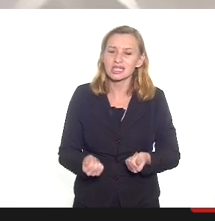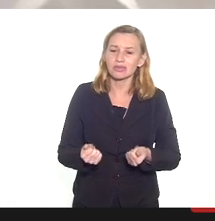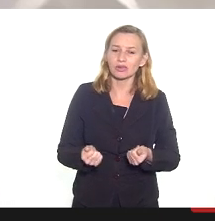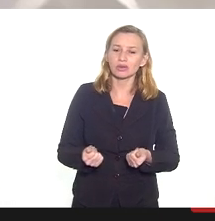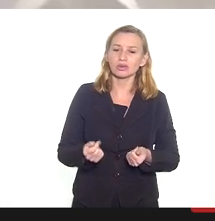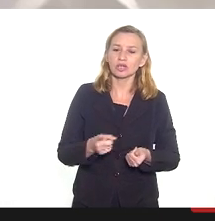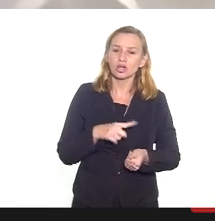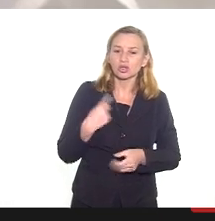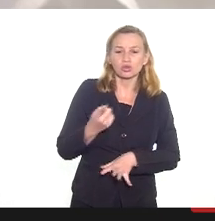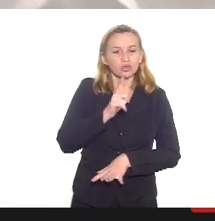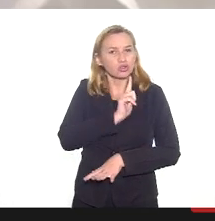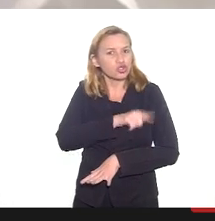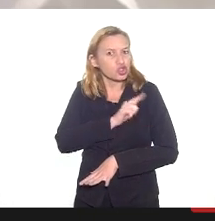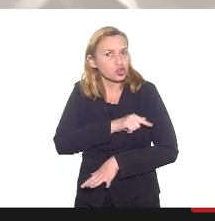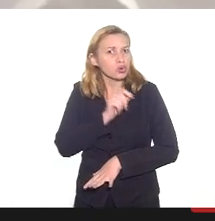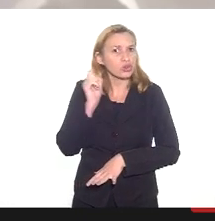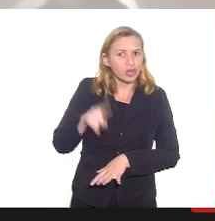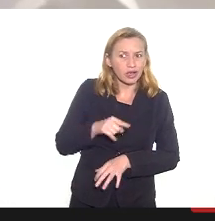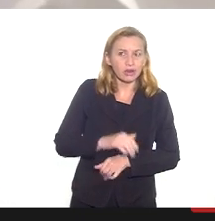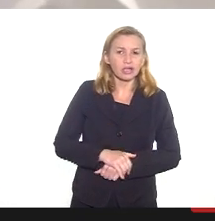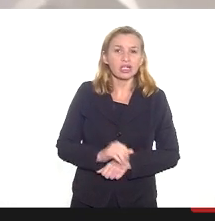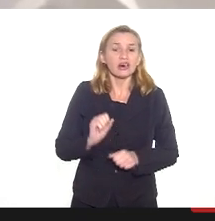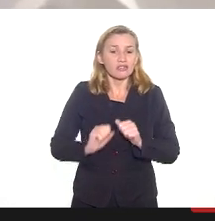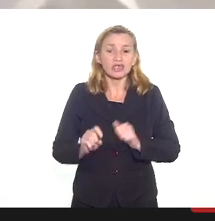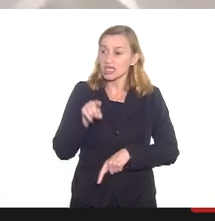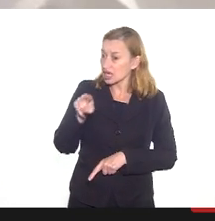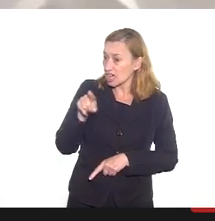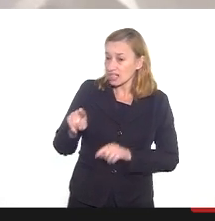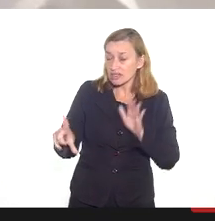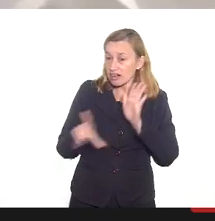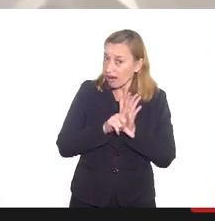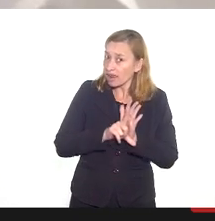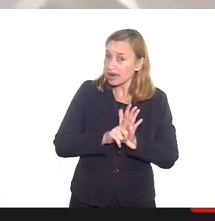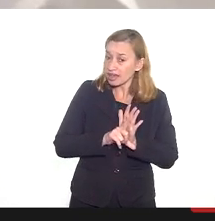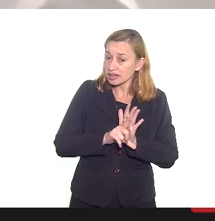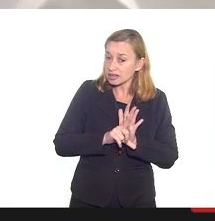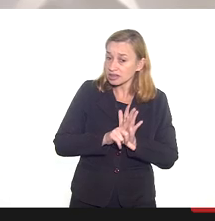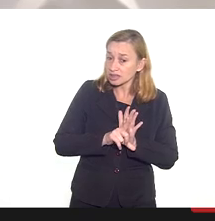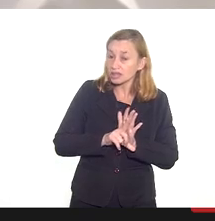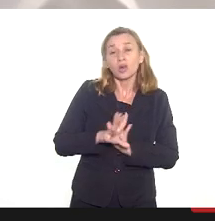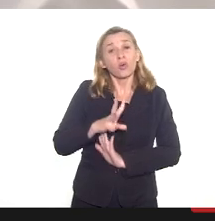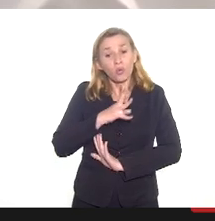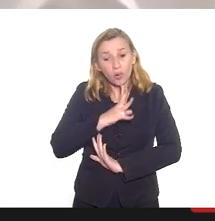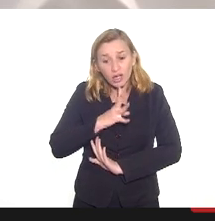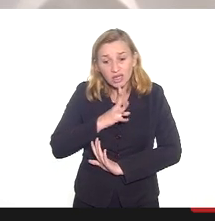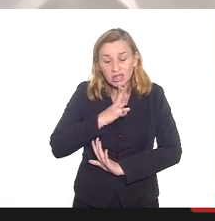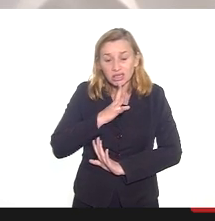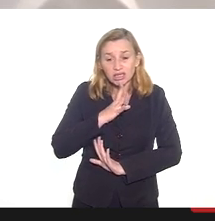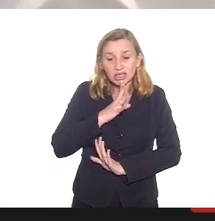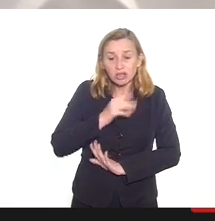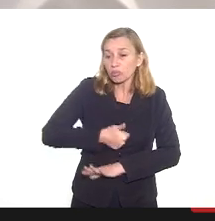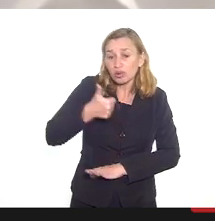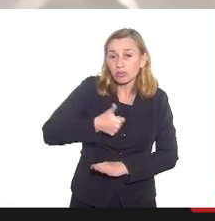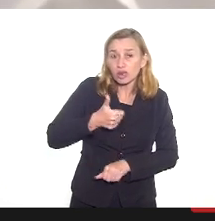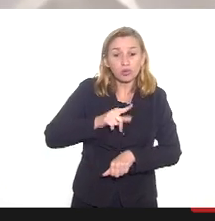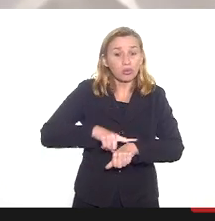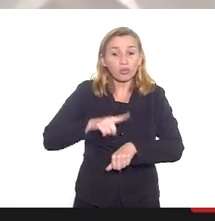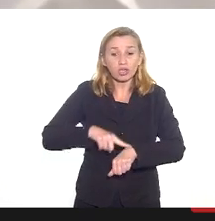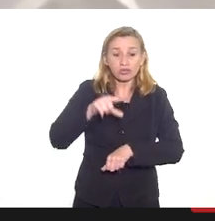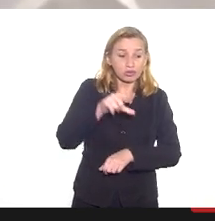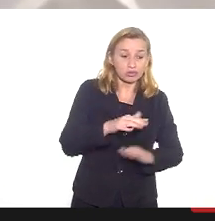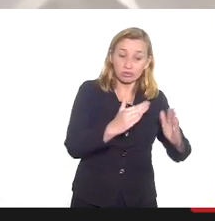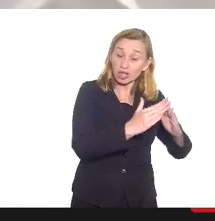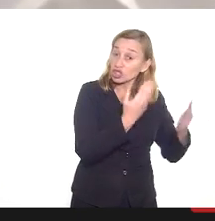nossos gestores, né, e fazer com que essa legislação seja conhecida desde o primeiro momento da